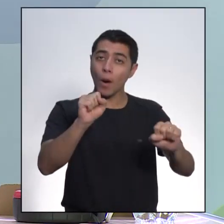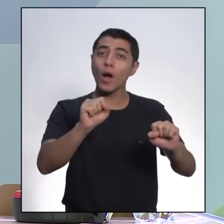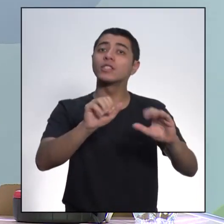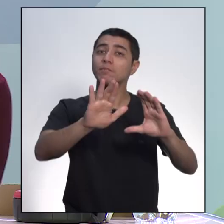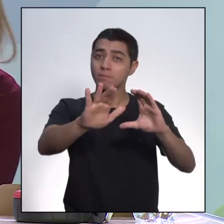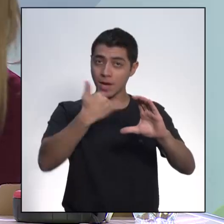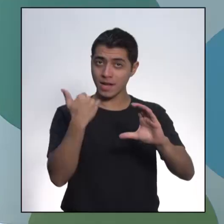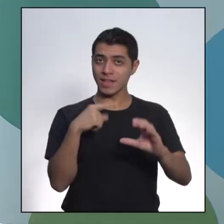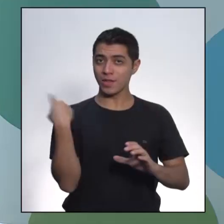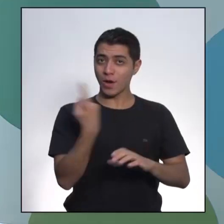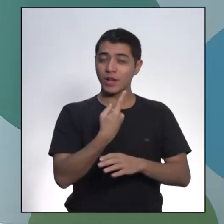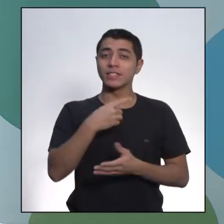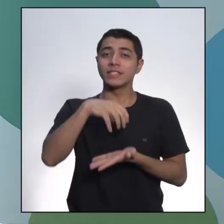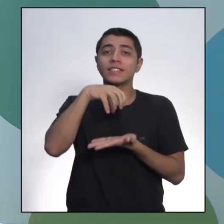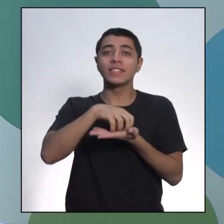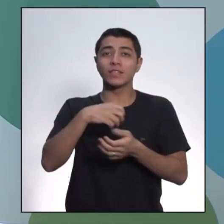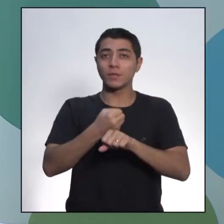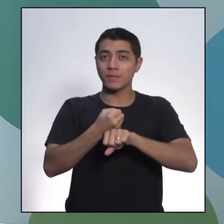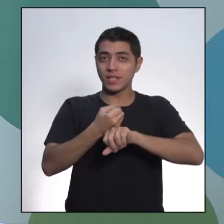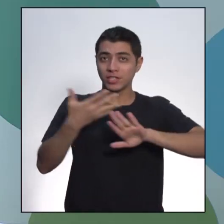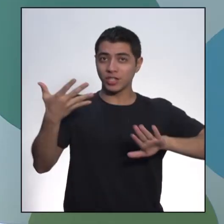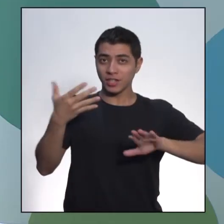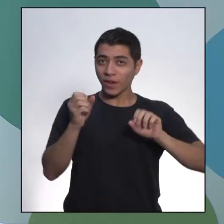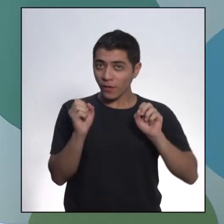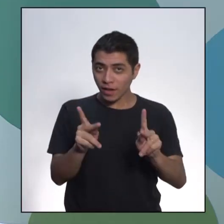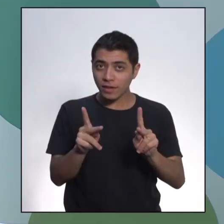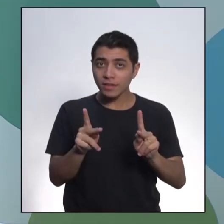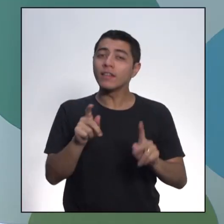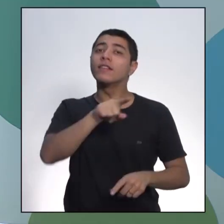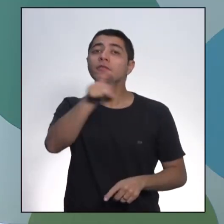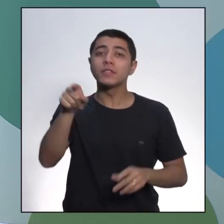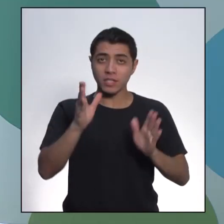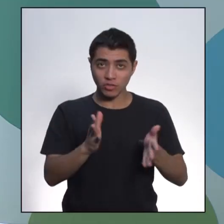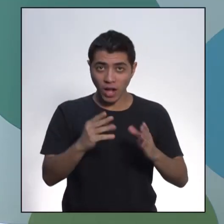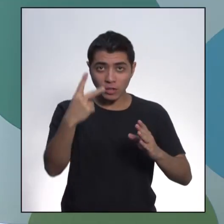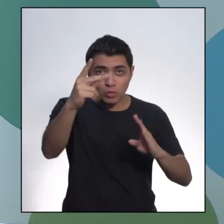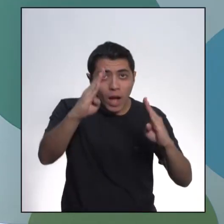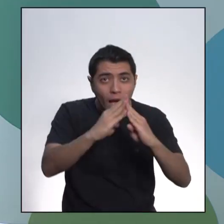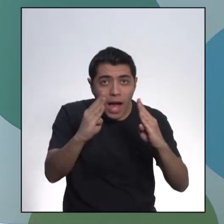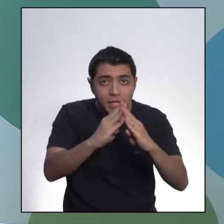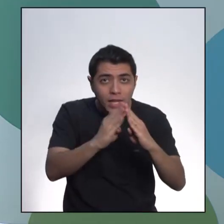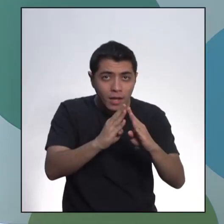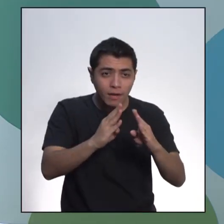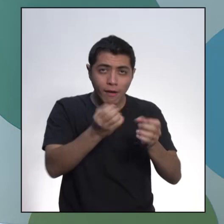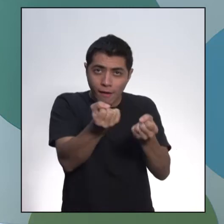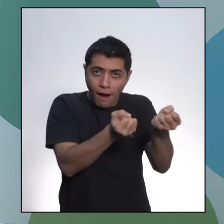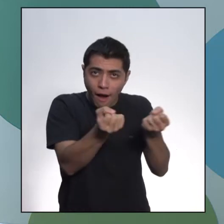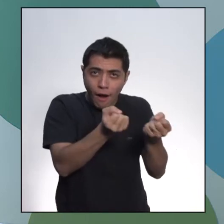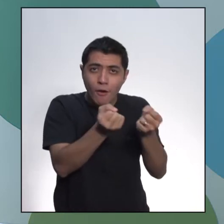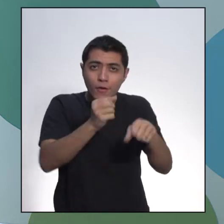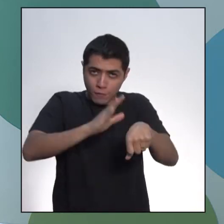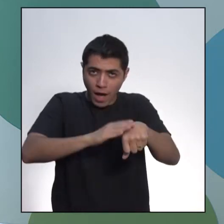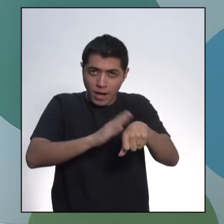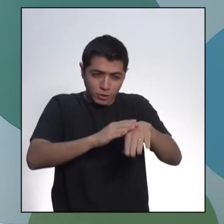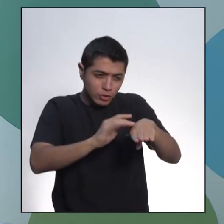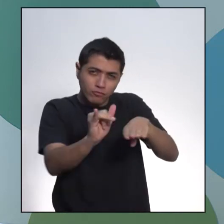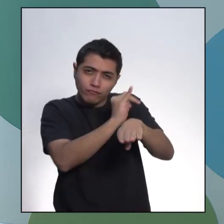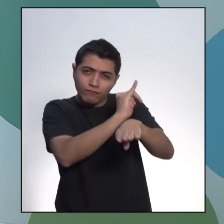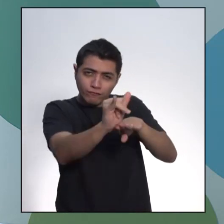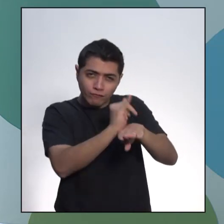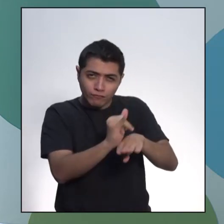mídias. Isso, quem já está desenvolvendo o carrinho aí em casa, compartilha com a gente lá no Facebook do Centro de